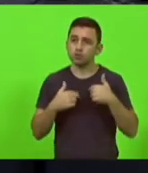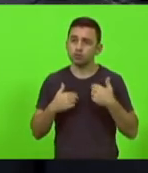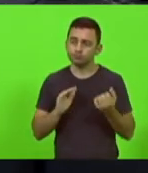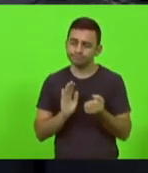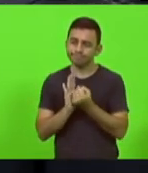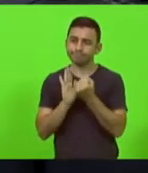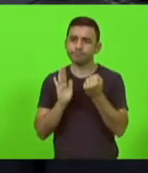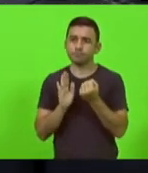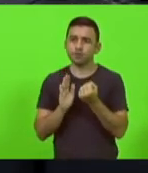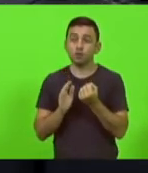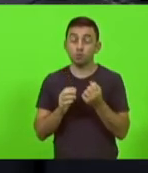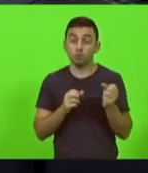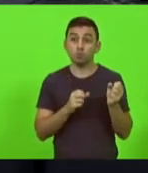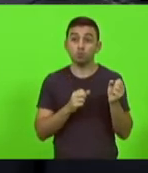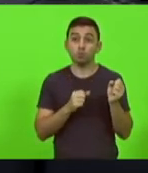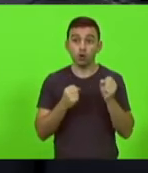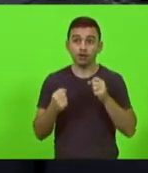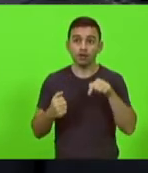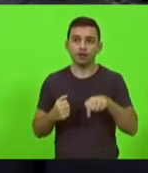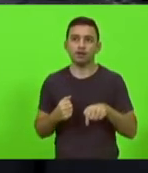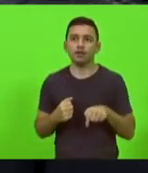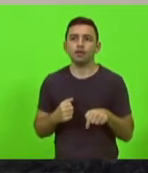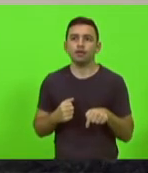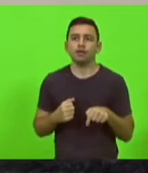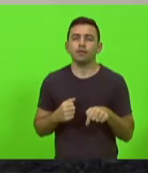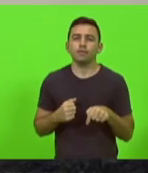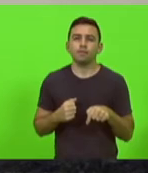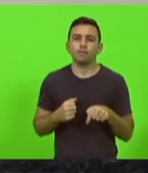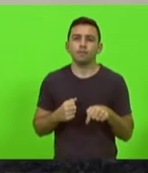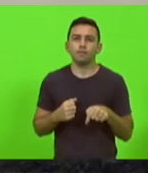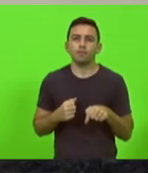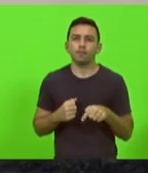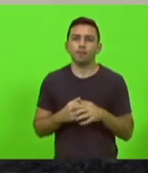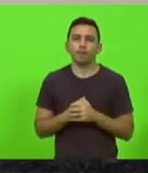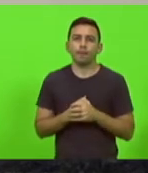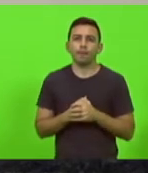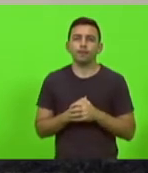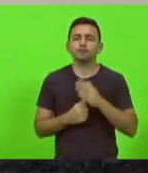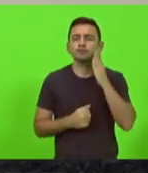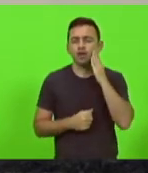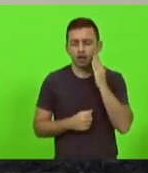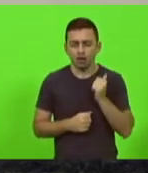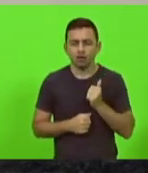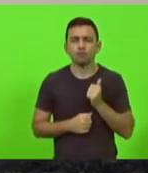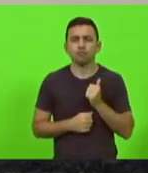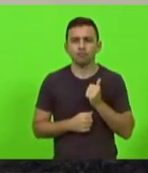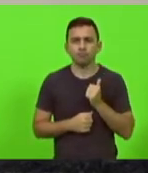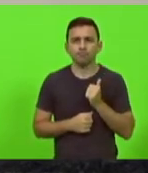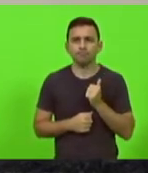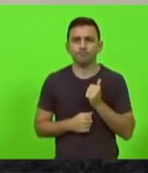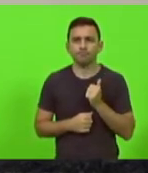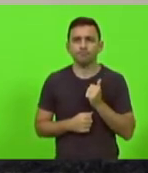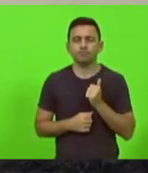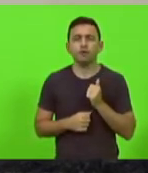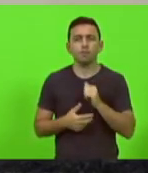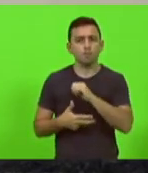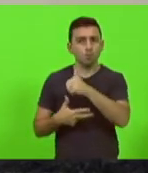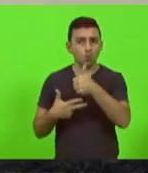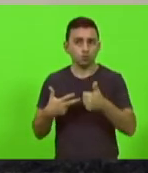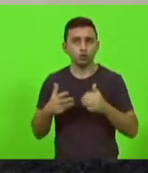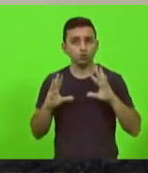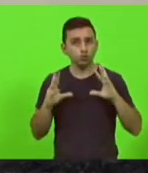registrado aqui que esse poder tenho a consciência de que os poderes todos